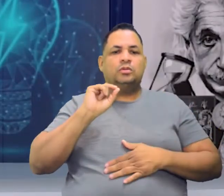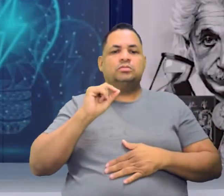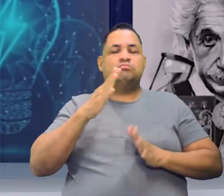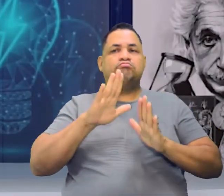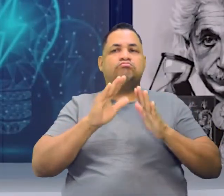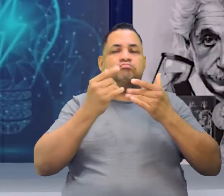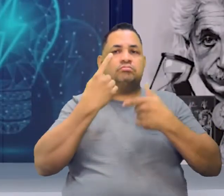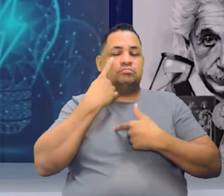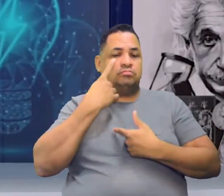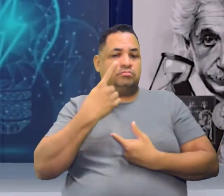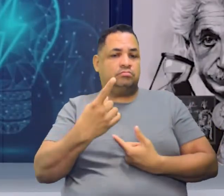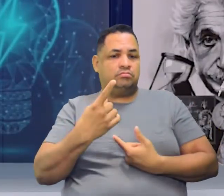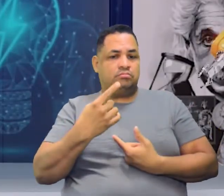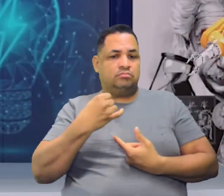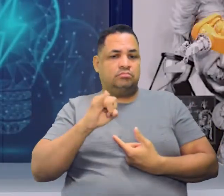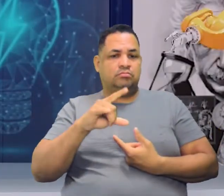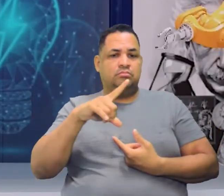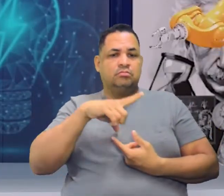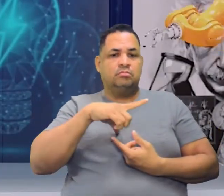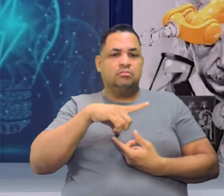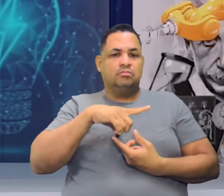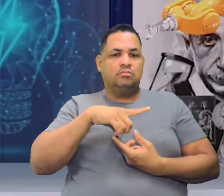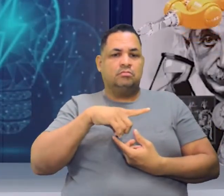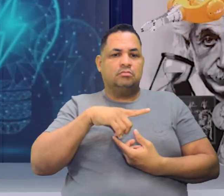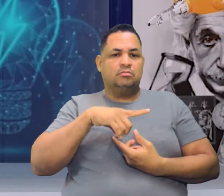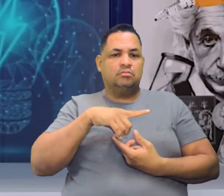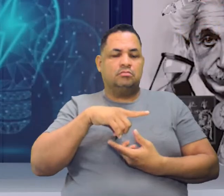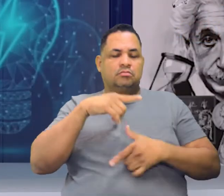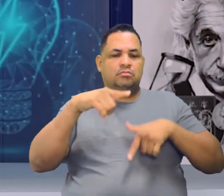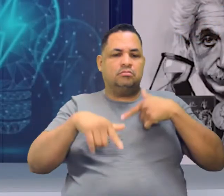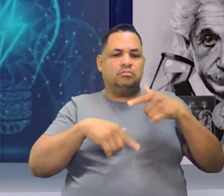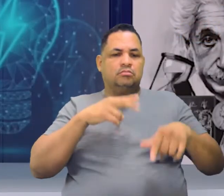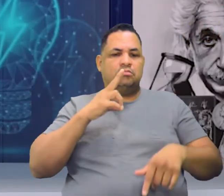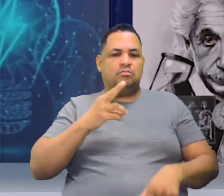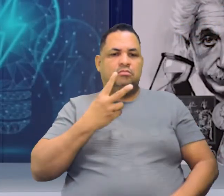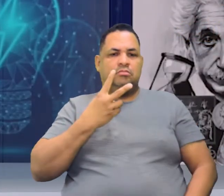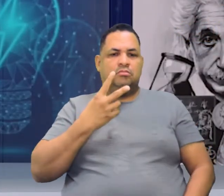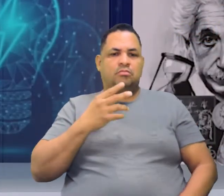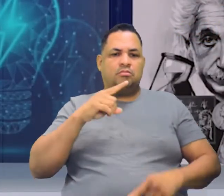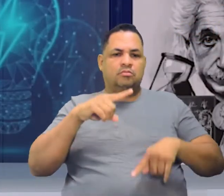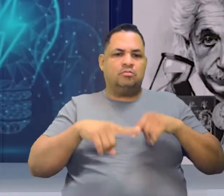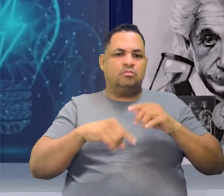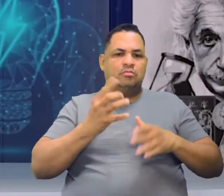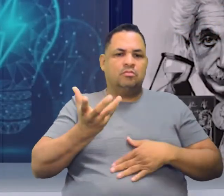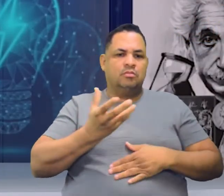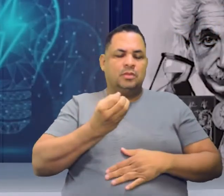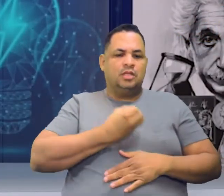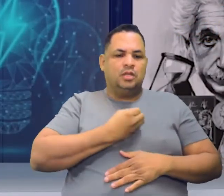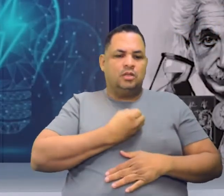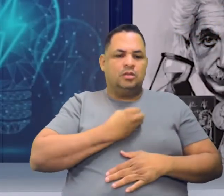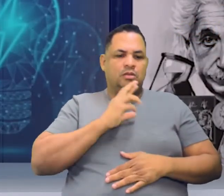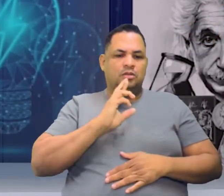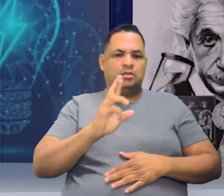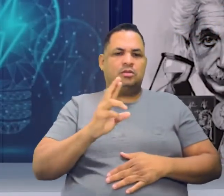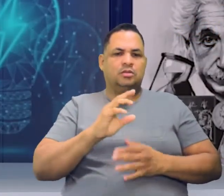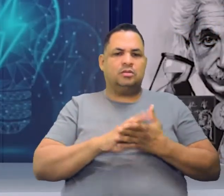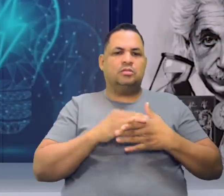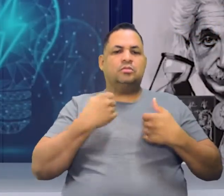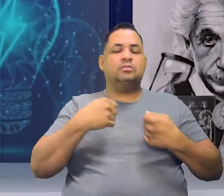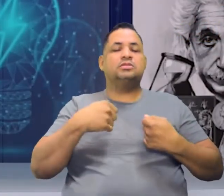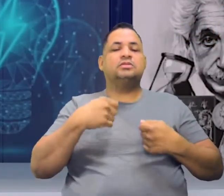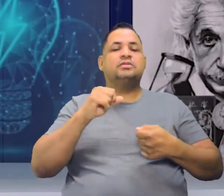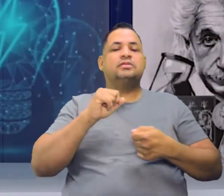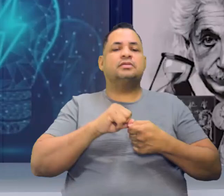prestar atenção? Se tu tem, atuando no mesmo corpo, duas forças e você quer o valor da resultante, o que você tem que